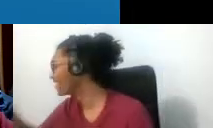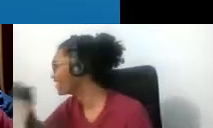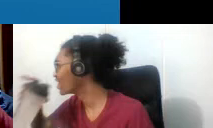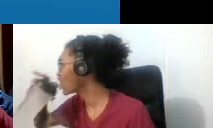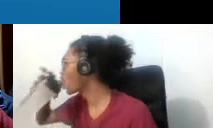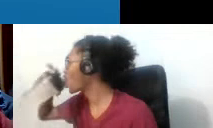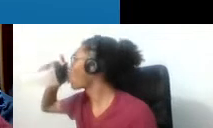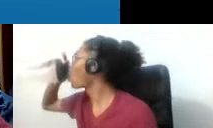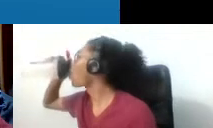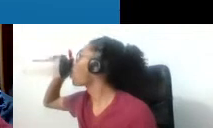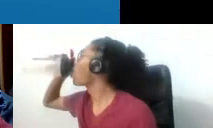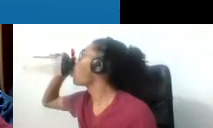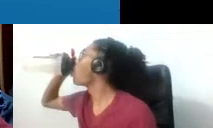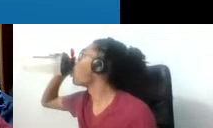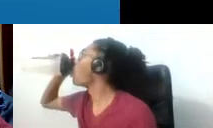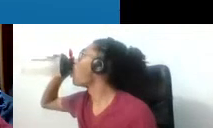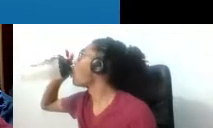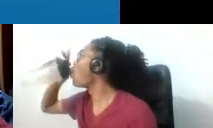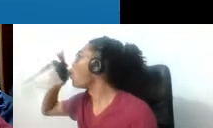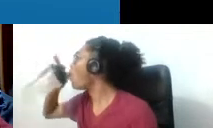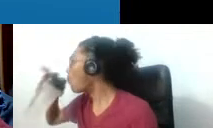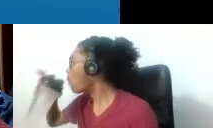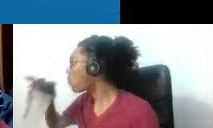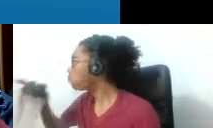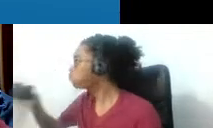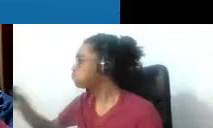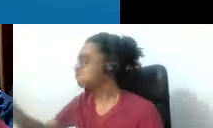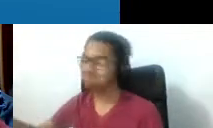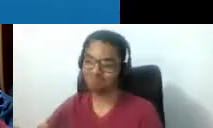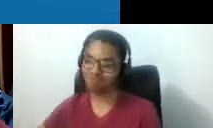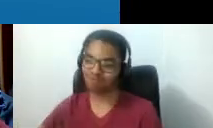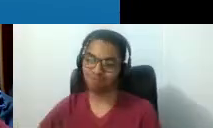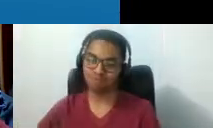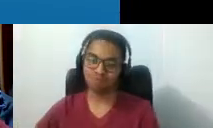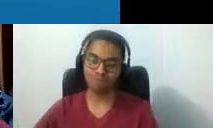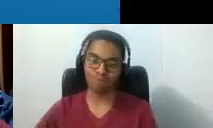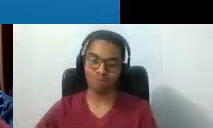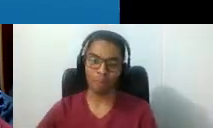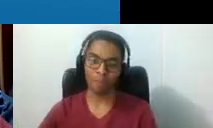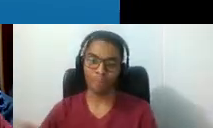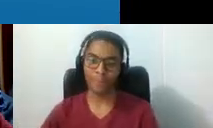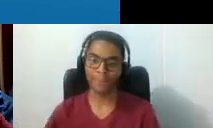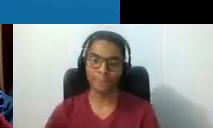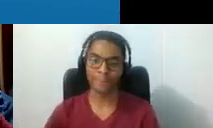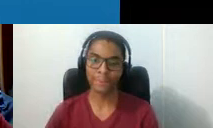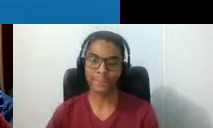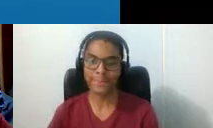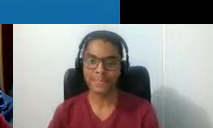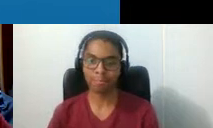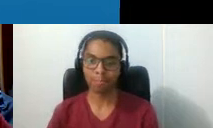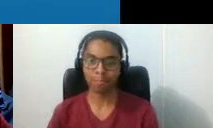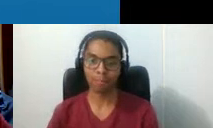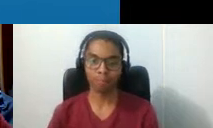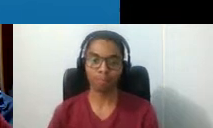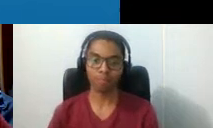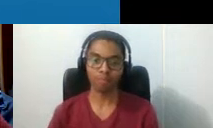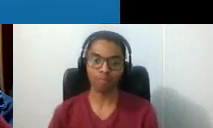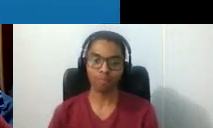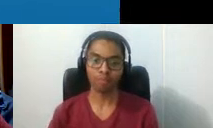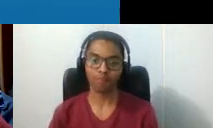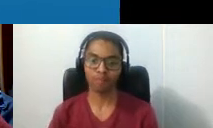o rebolo na mão. E aí tem um cara que não percebe que dentro da